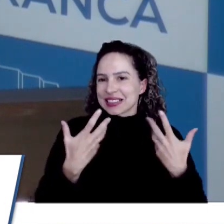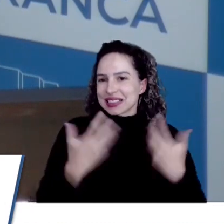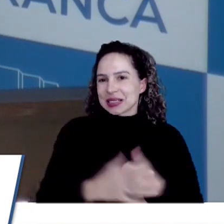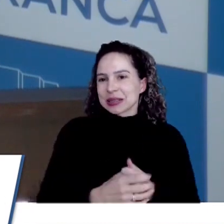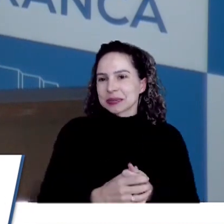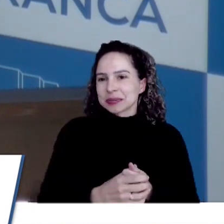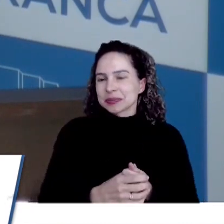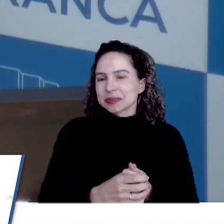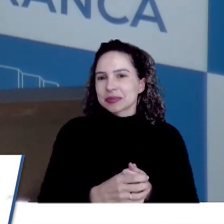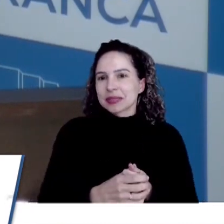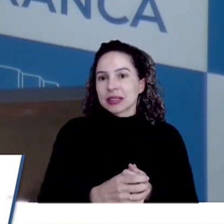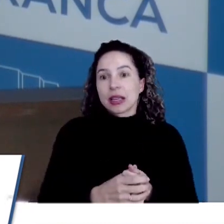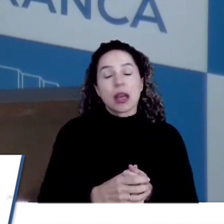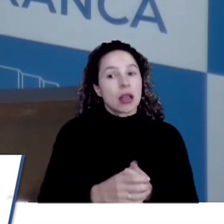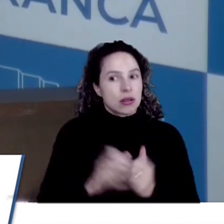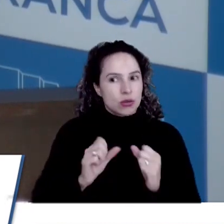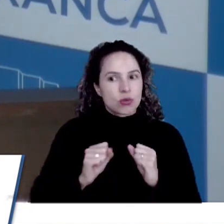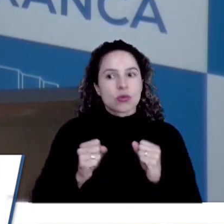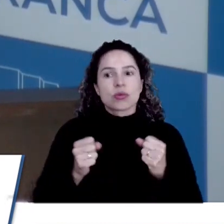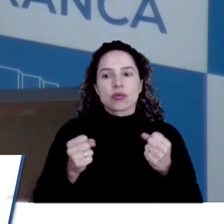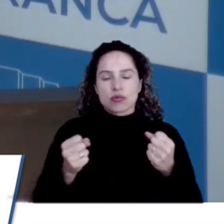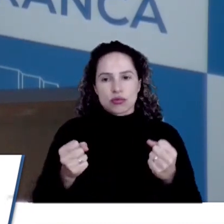e a ousadia.